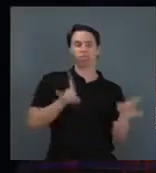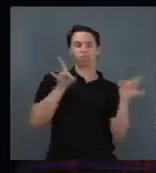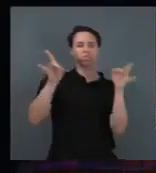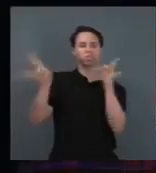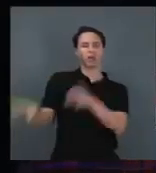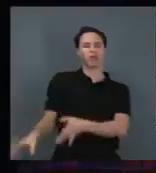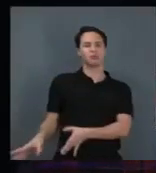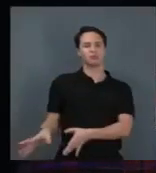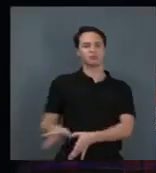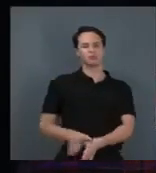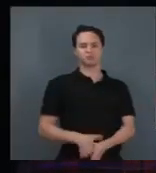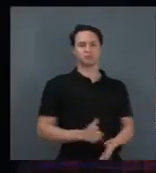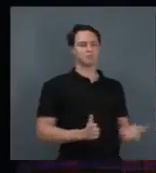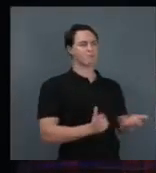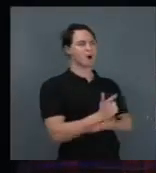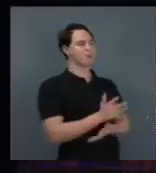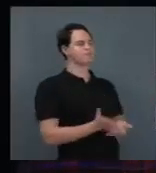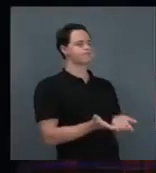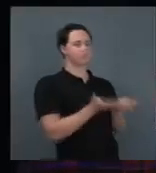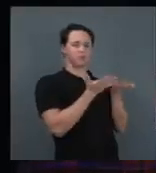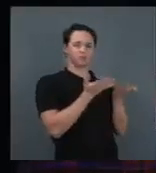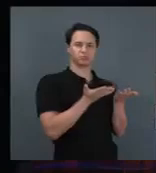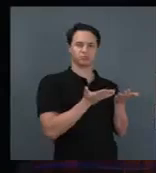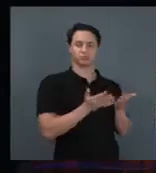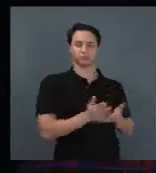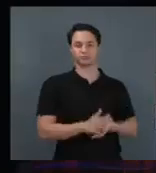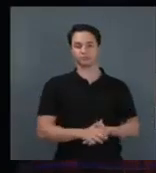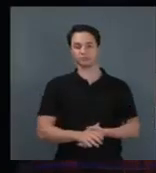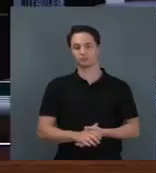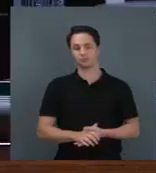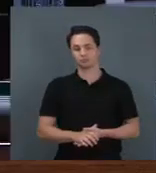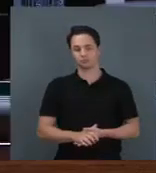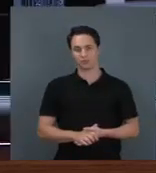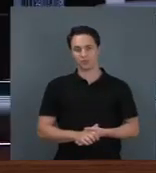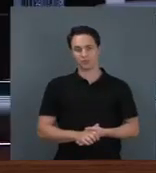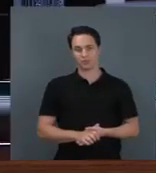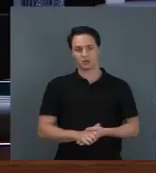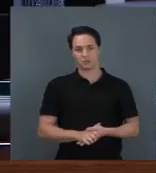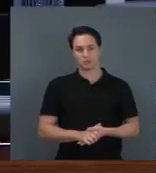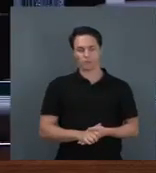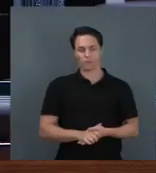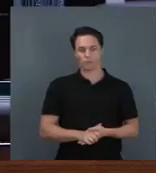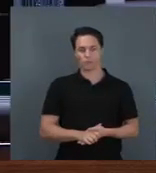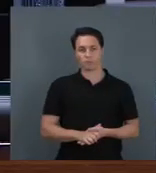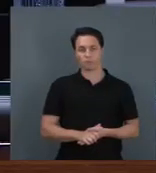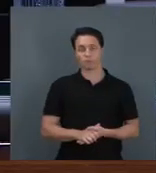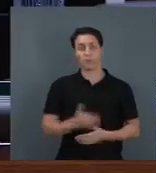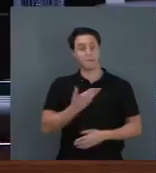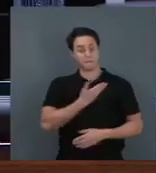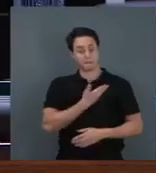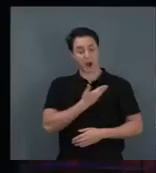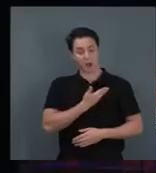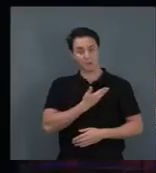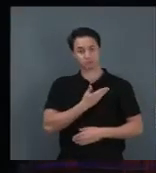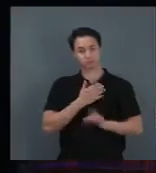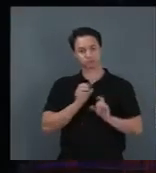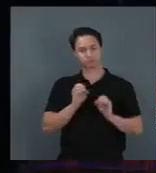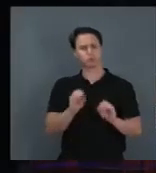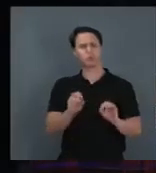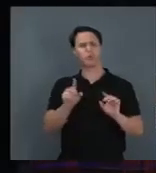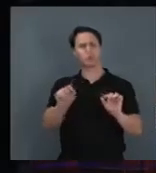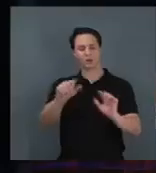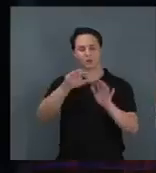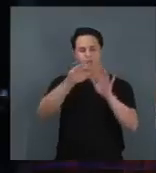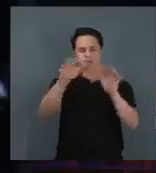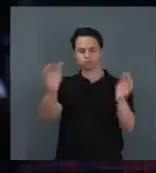abandonados, esquecidos, jogados à sarjeta. Ele nos lembrou que o planeta é uma